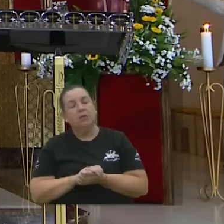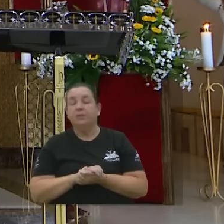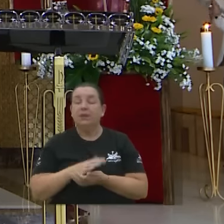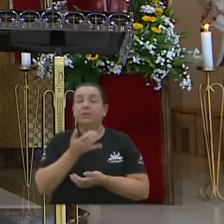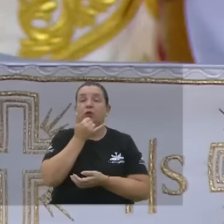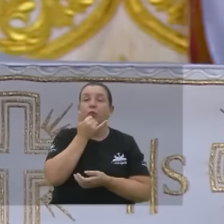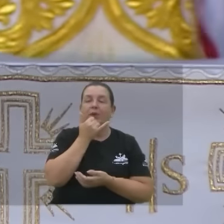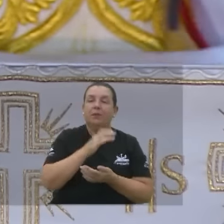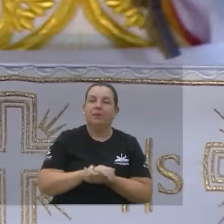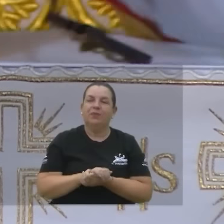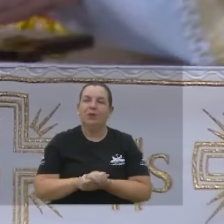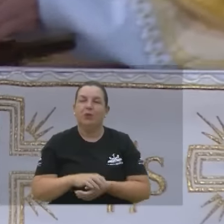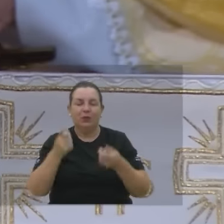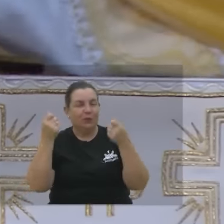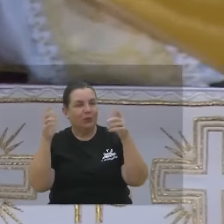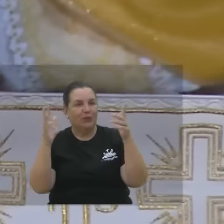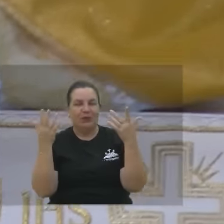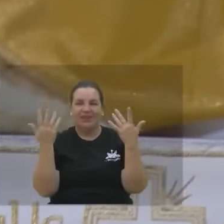aleluia,